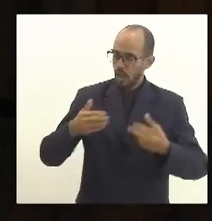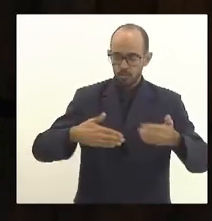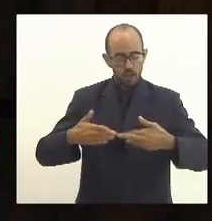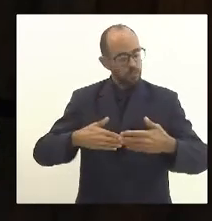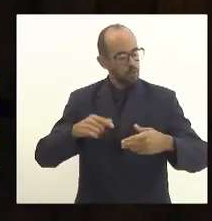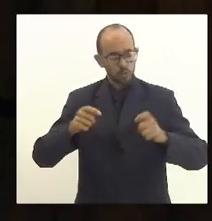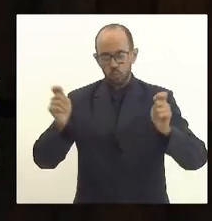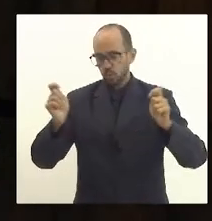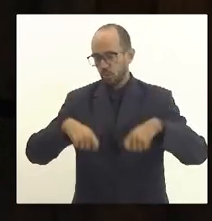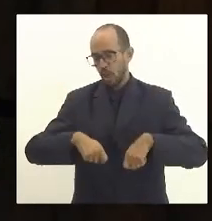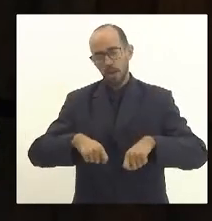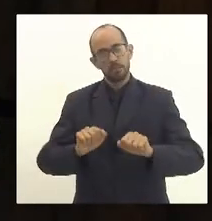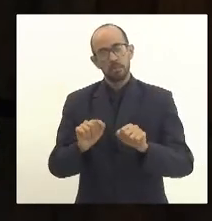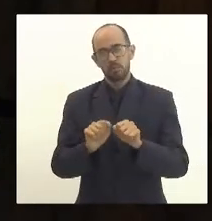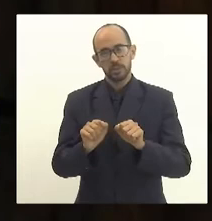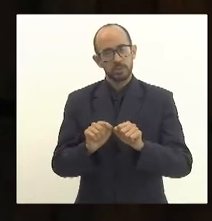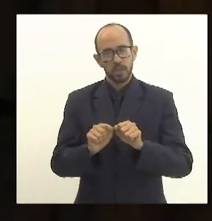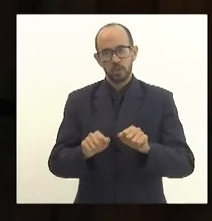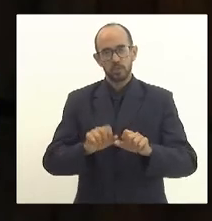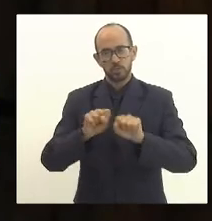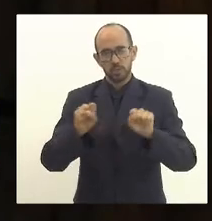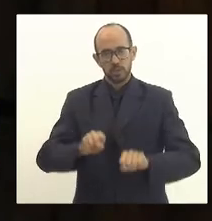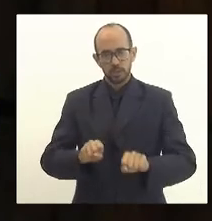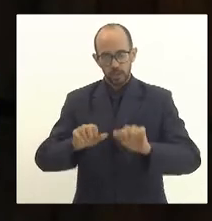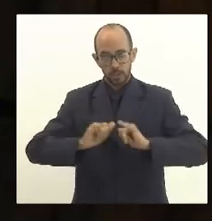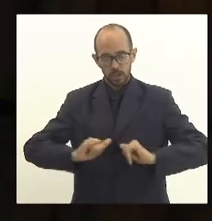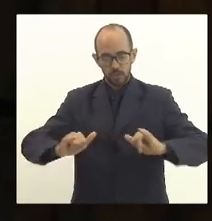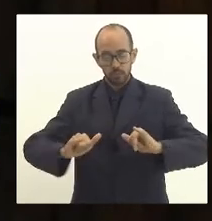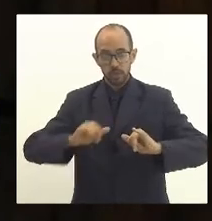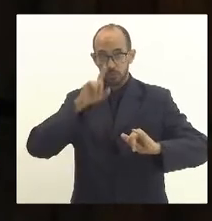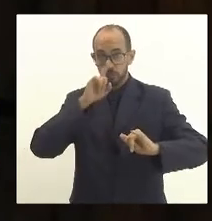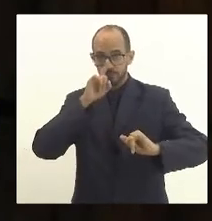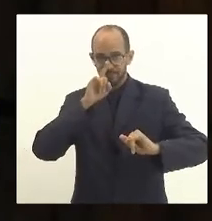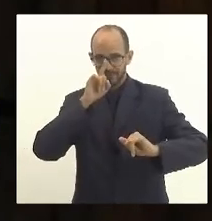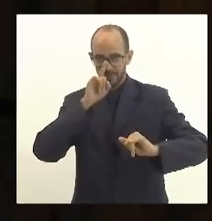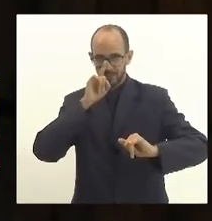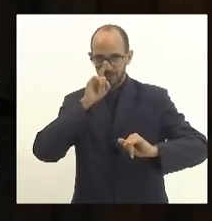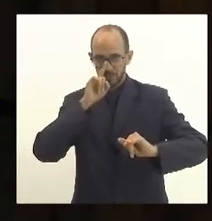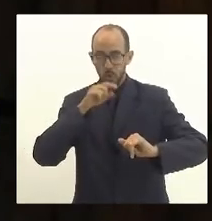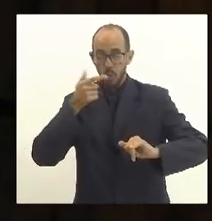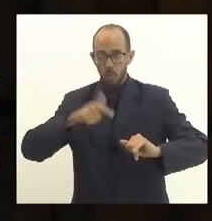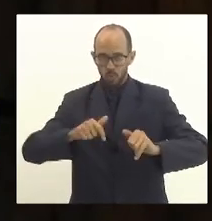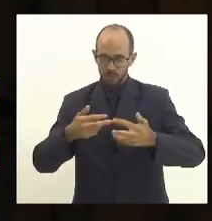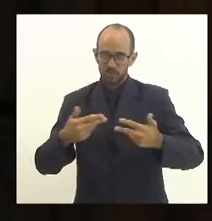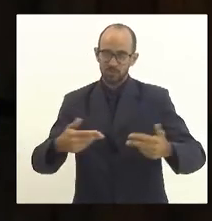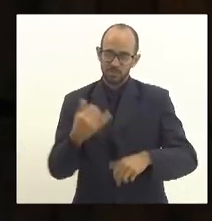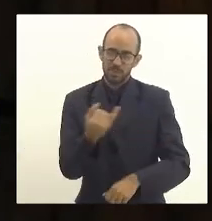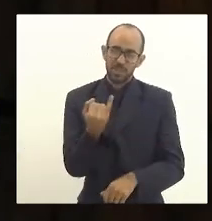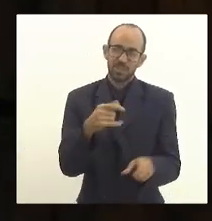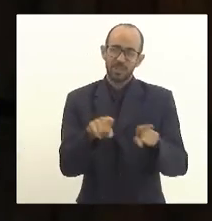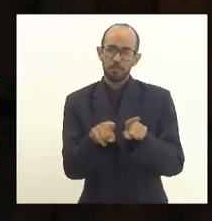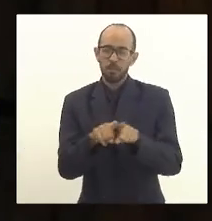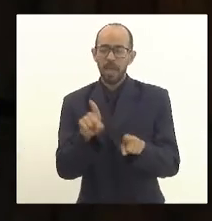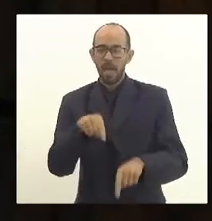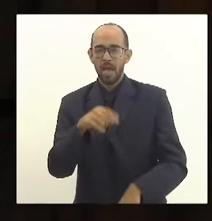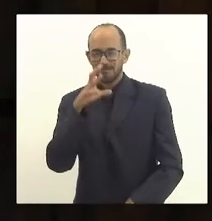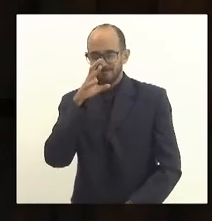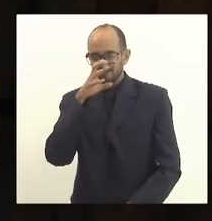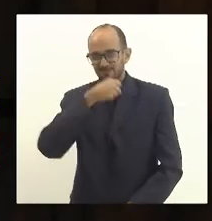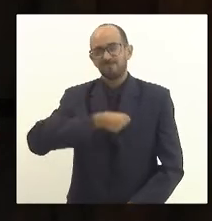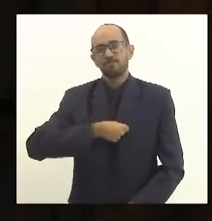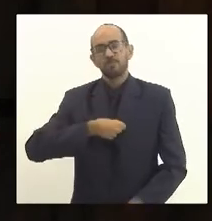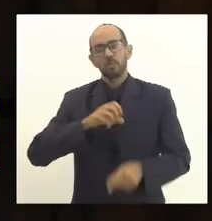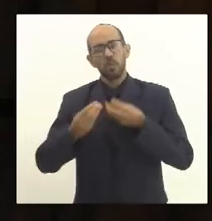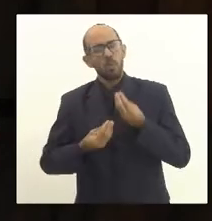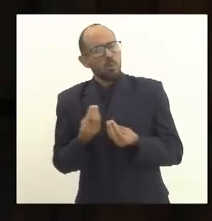implementar sistemas de missões críticas. Outro ponto importante do 5G, a resiliência.